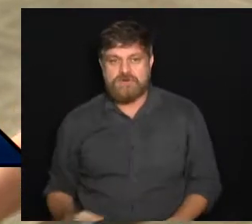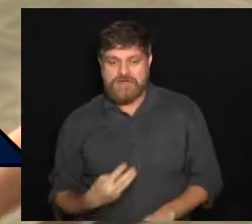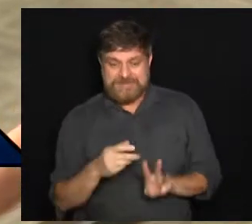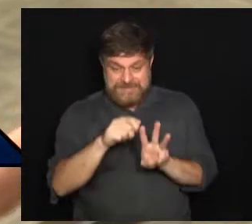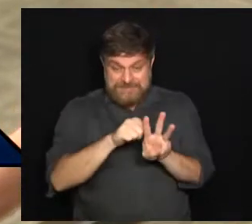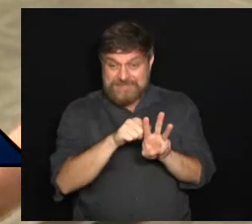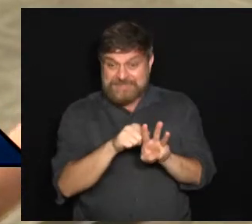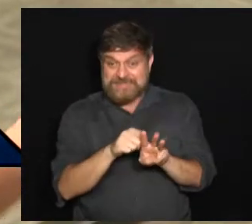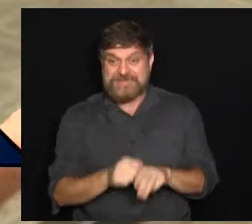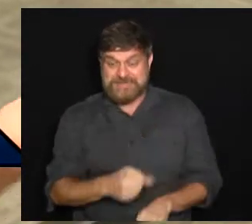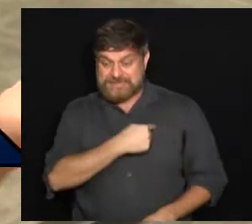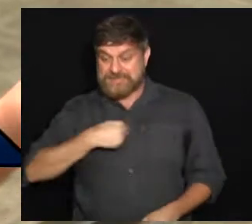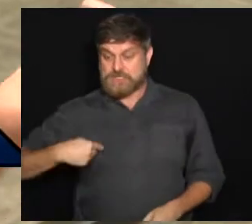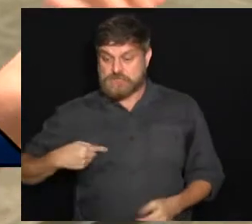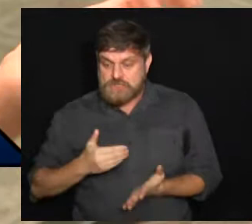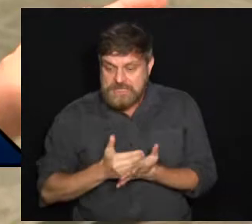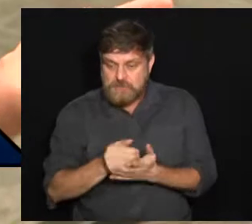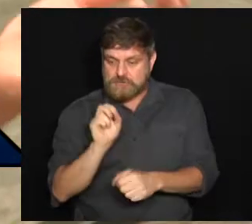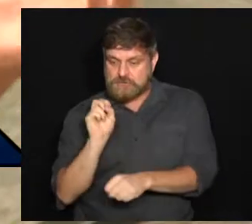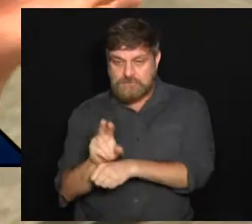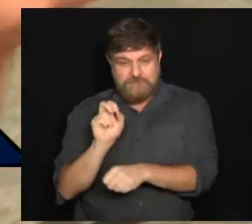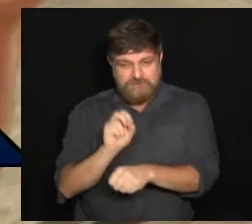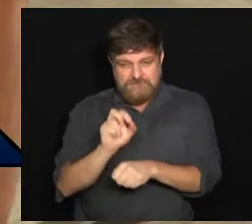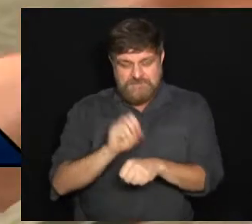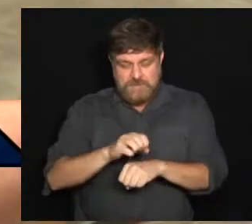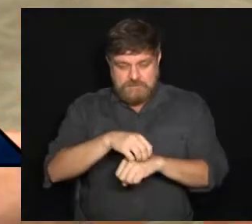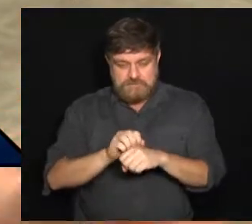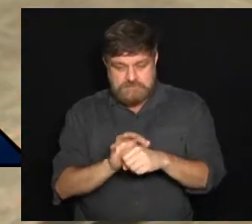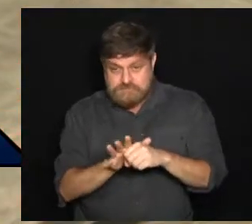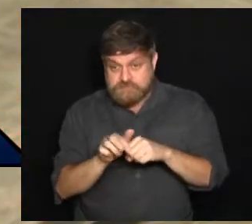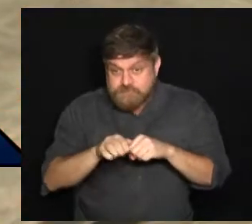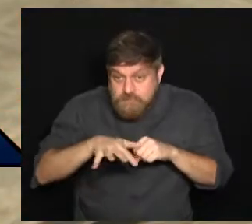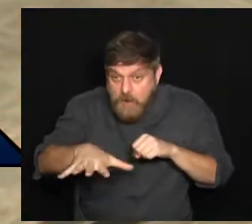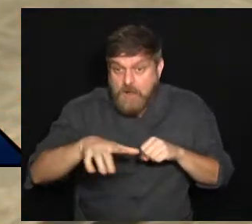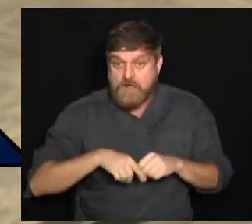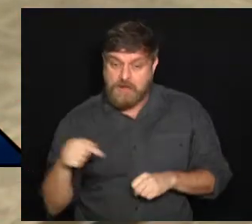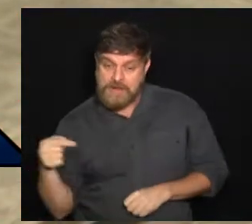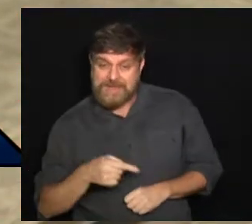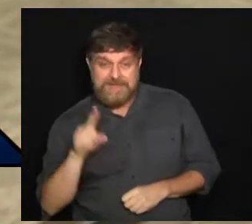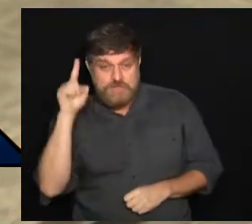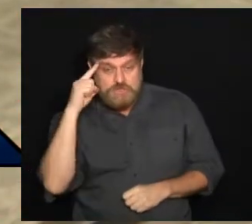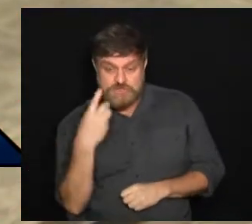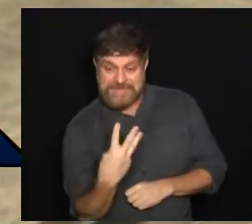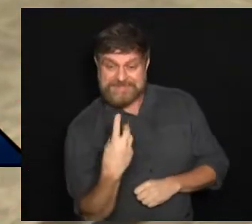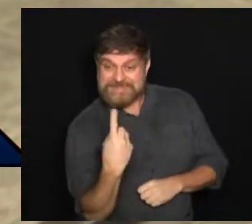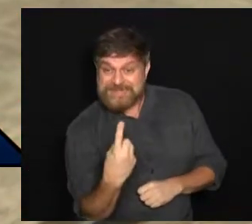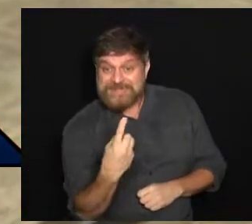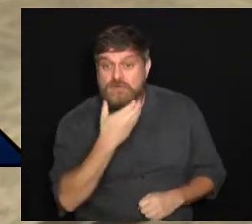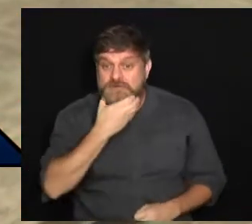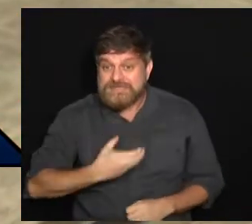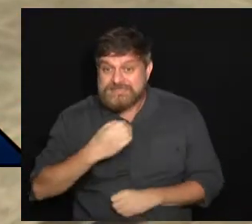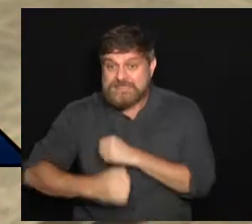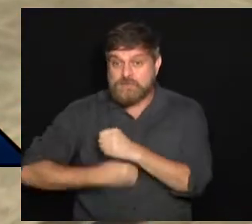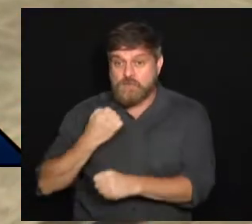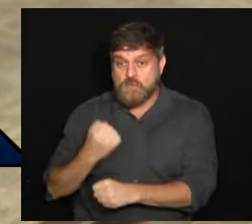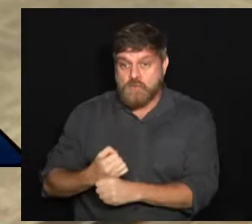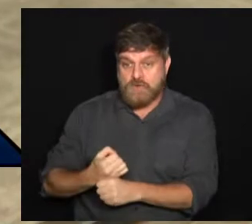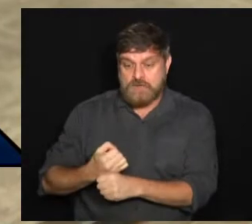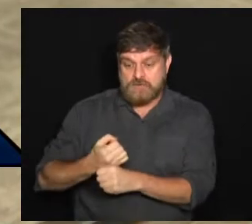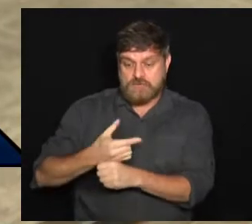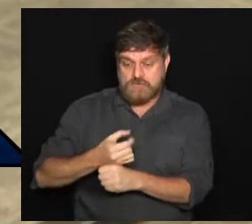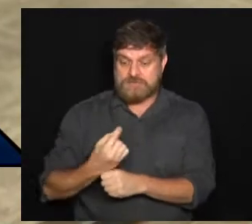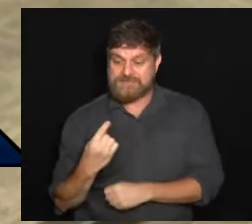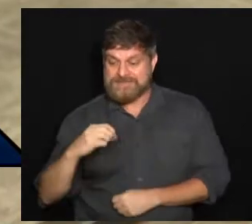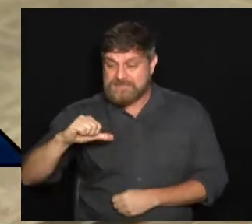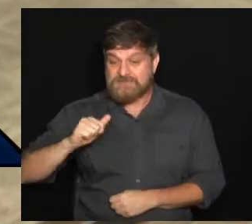meses atrás, né? O quadro, 2 meses e meio, ele foi anunciado dia 31 de dezembro de 2019, ele começou ali no meio de dezembro,